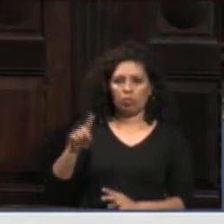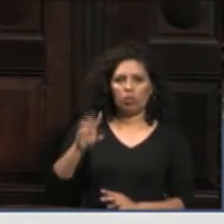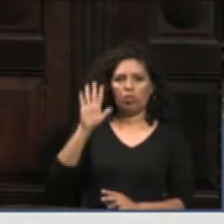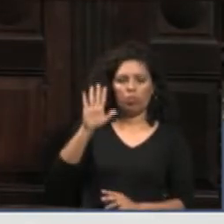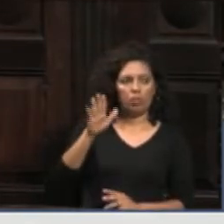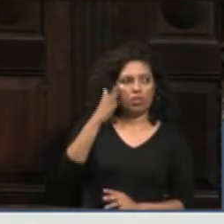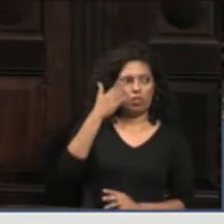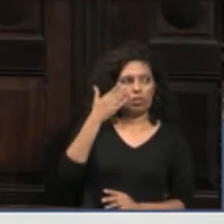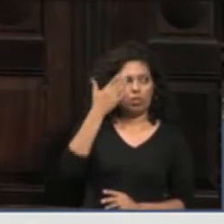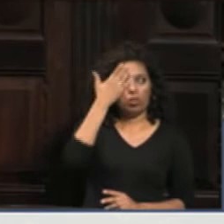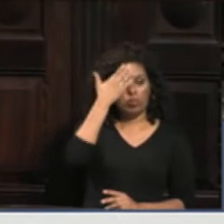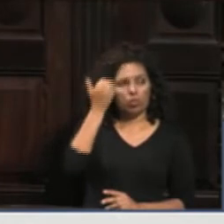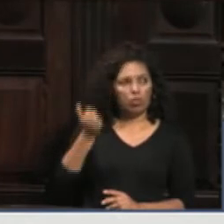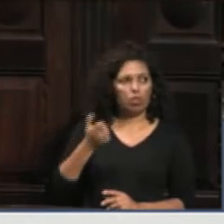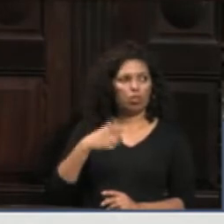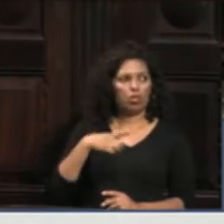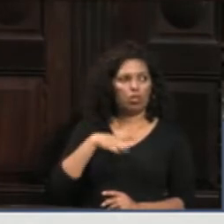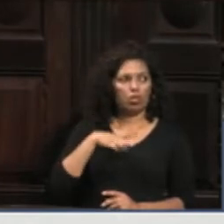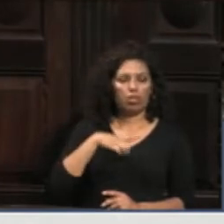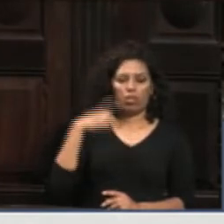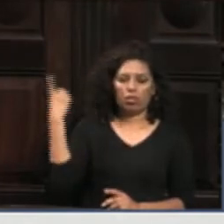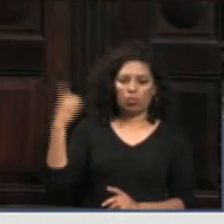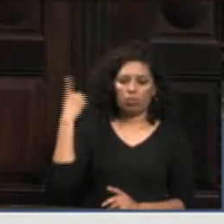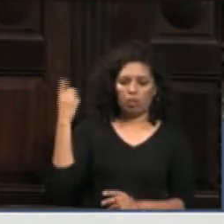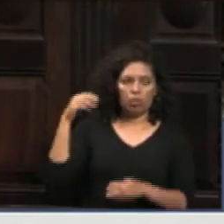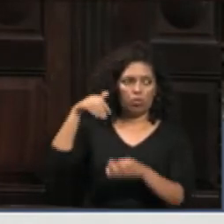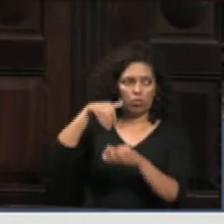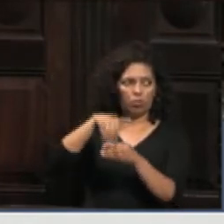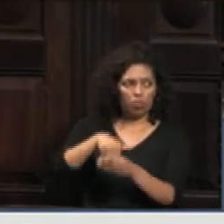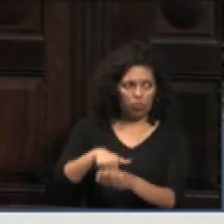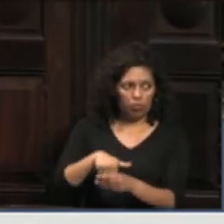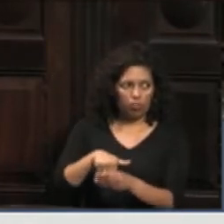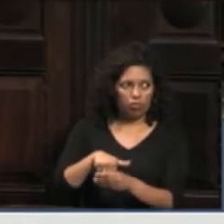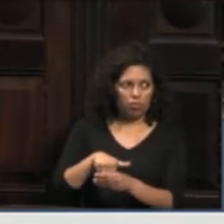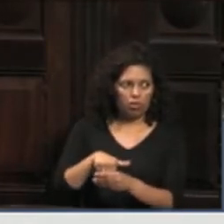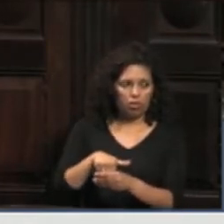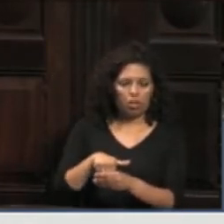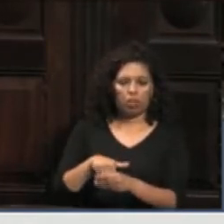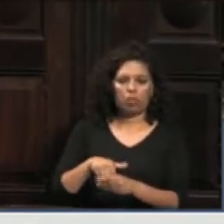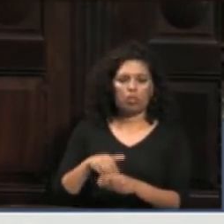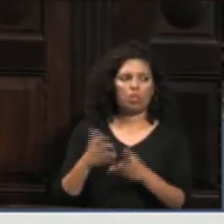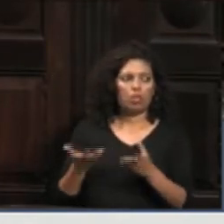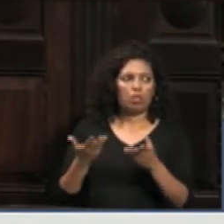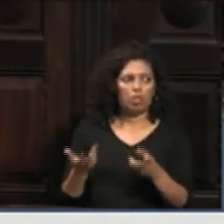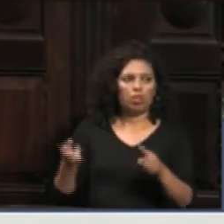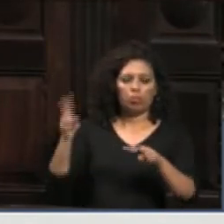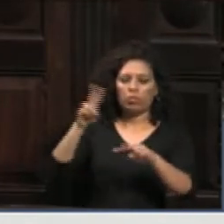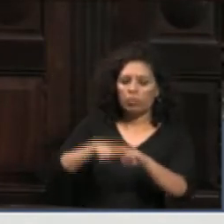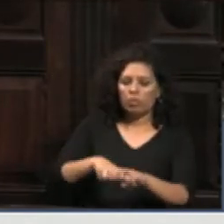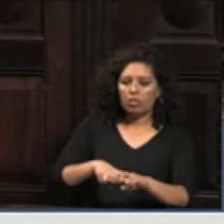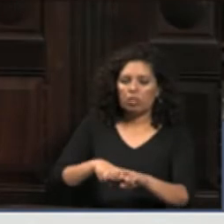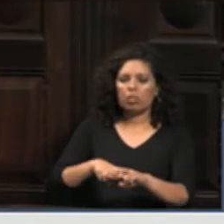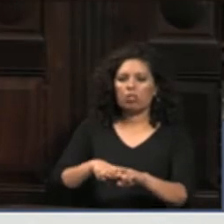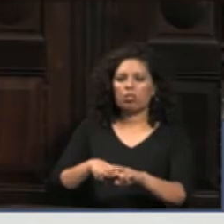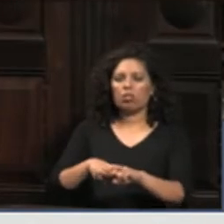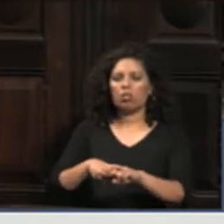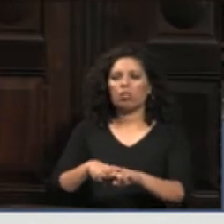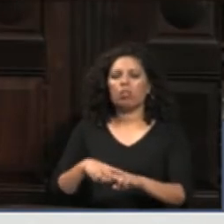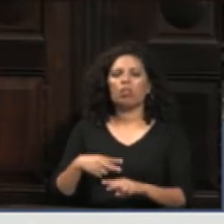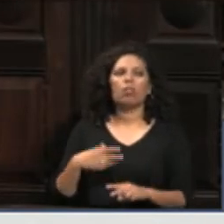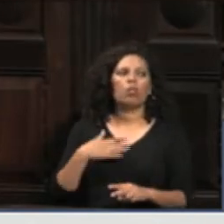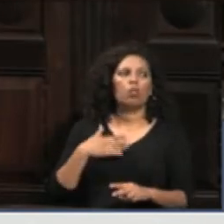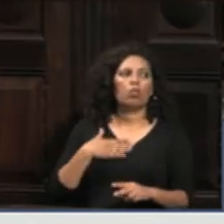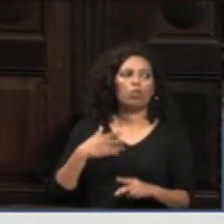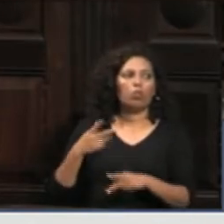que votar, e alguns deputados aqui que votaram para manutenção na prisão, eu até fiz algumas perguntas, deputado Eulemar Coelho, e